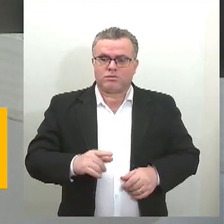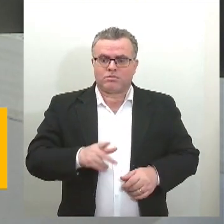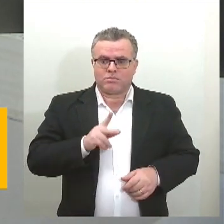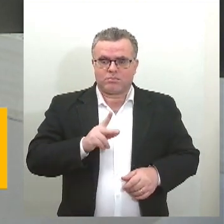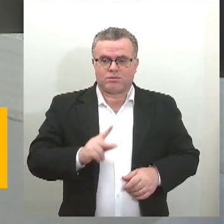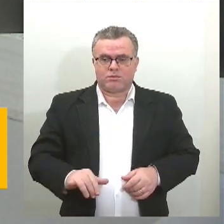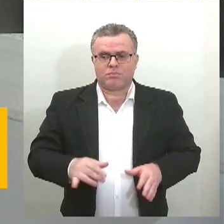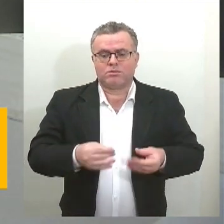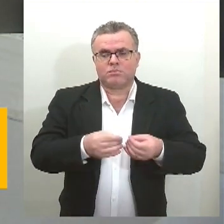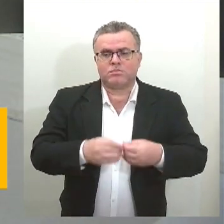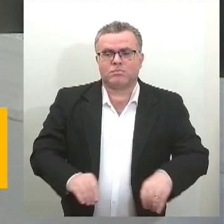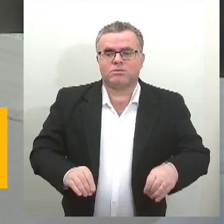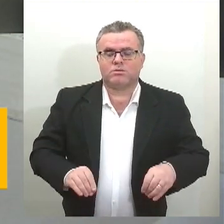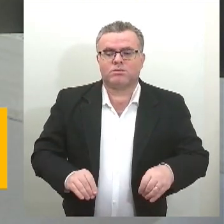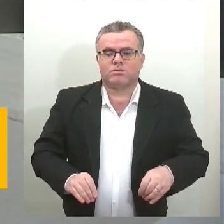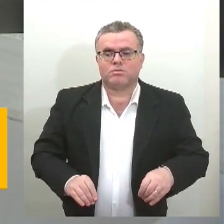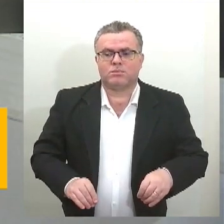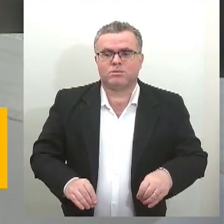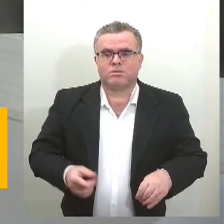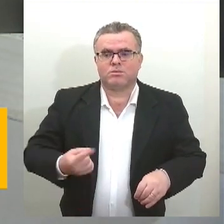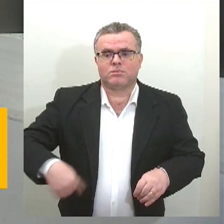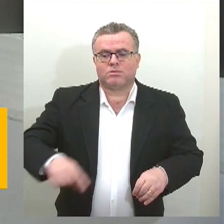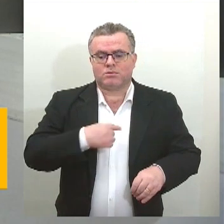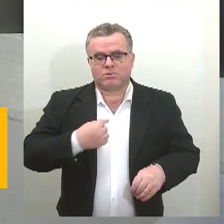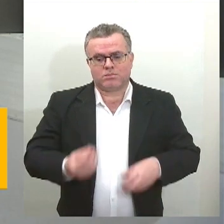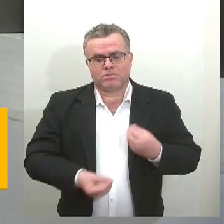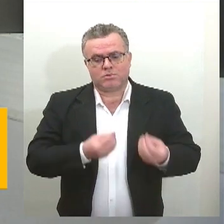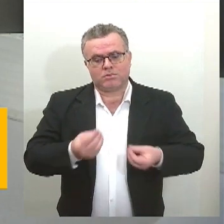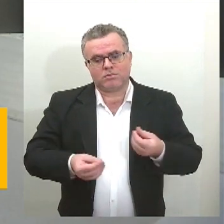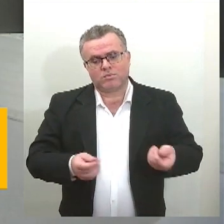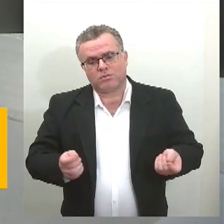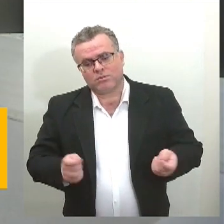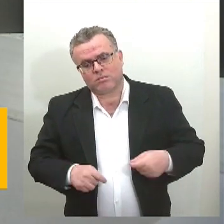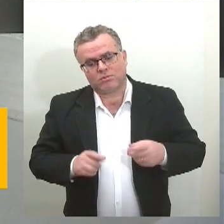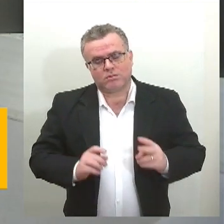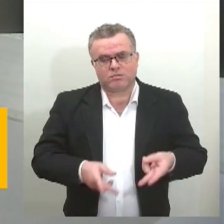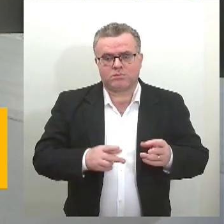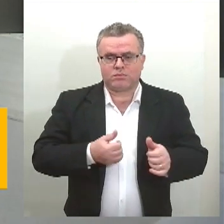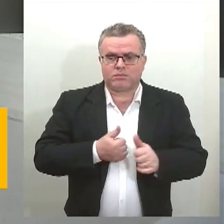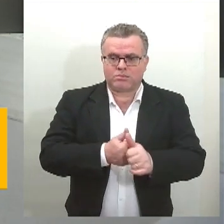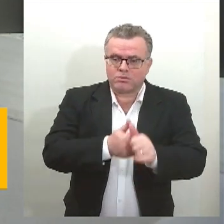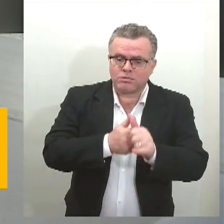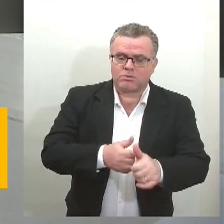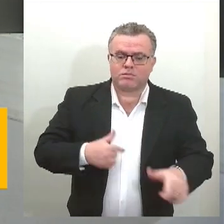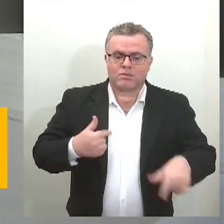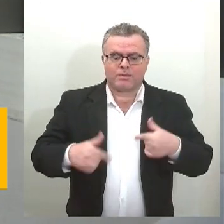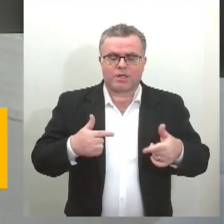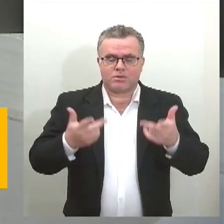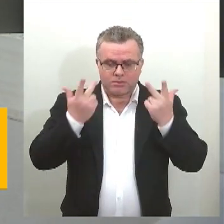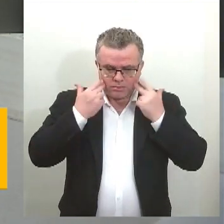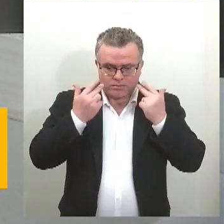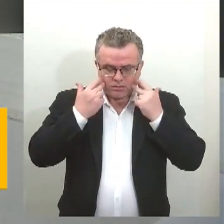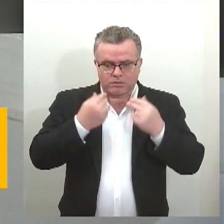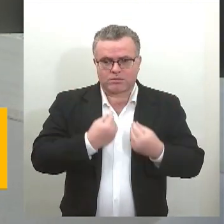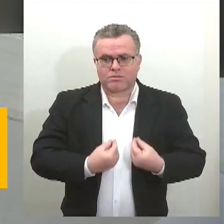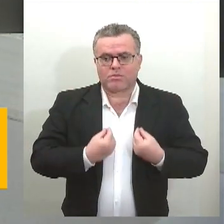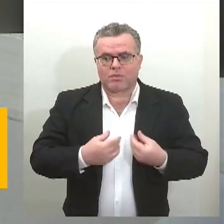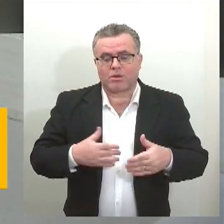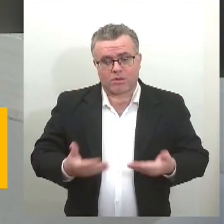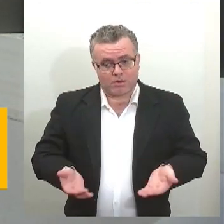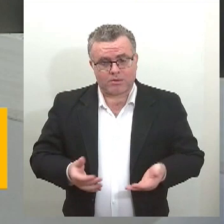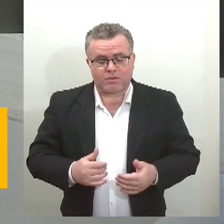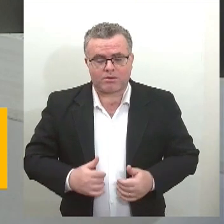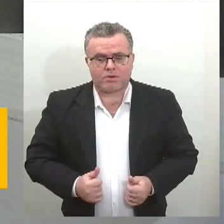limitar, digamos, de seguir trabalhando, seguir estudando, seguir buscando os seus sonhos?